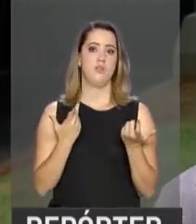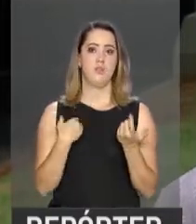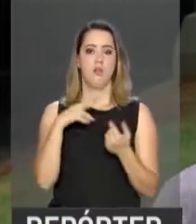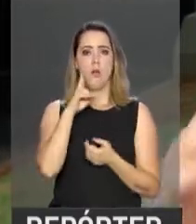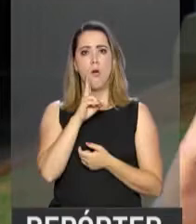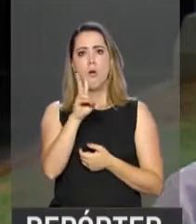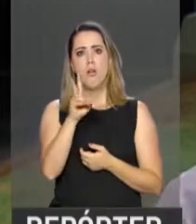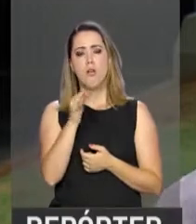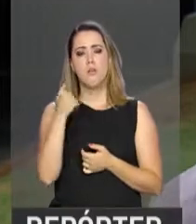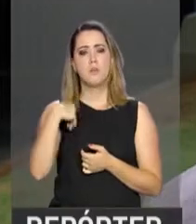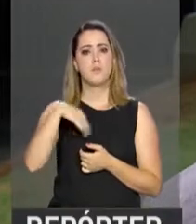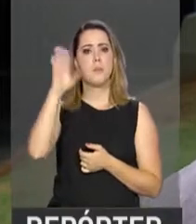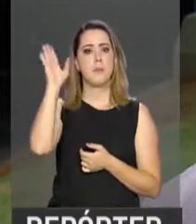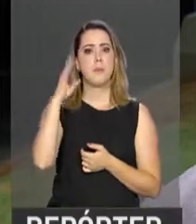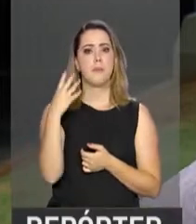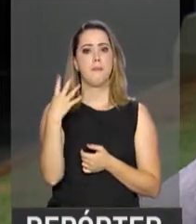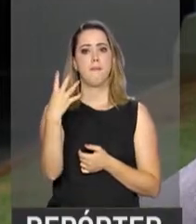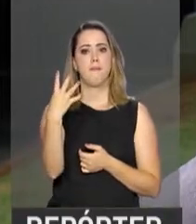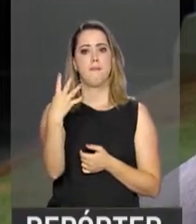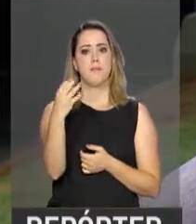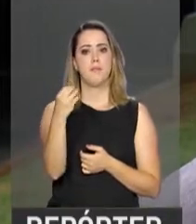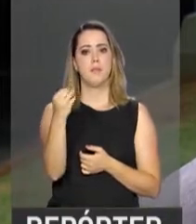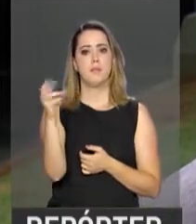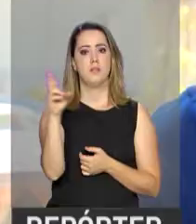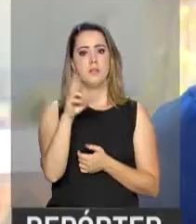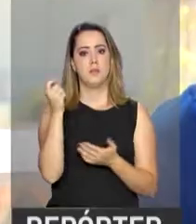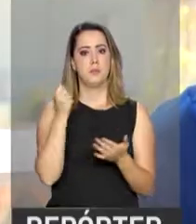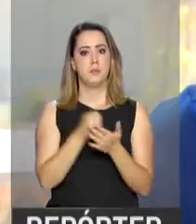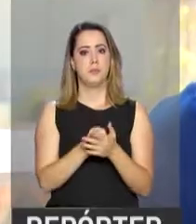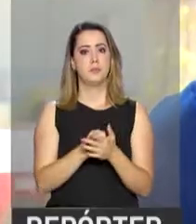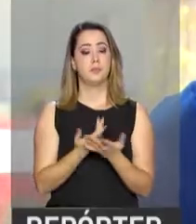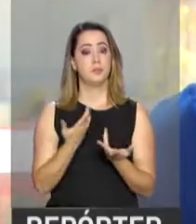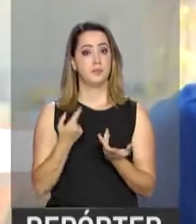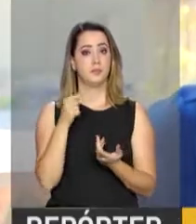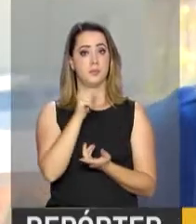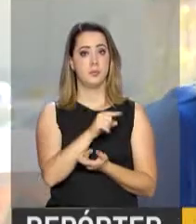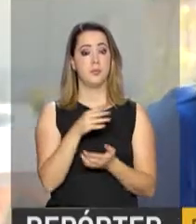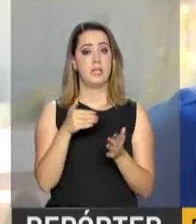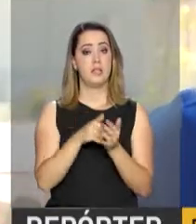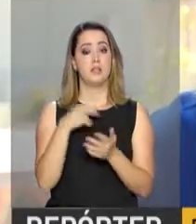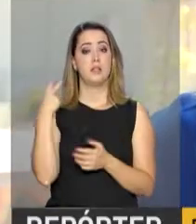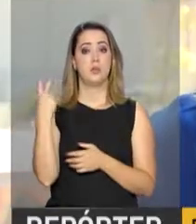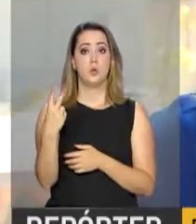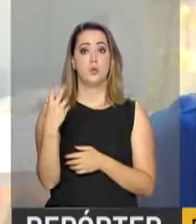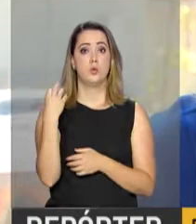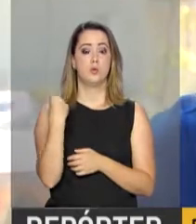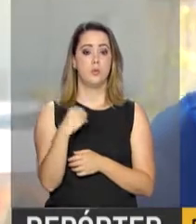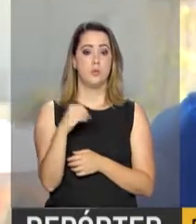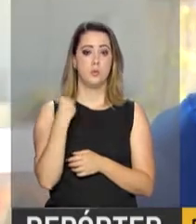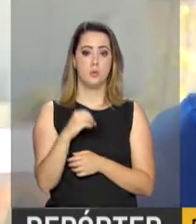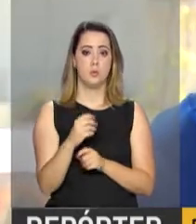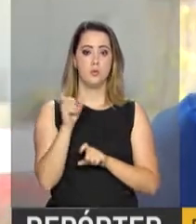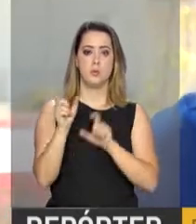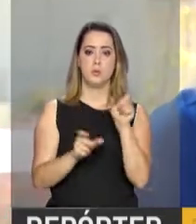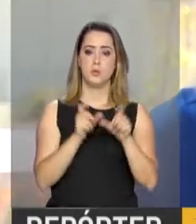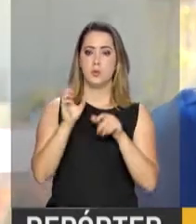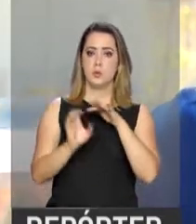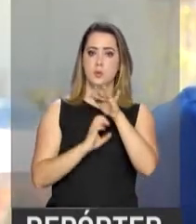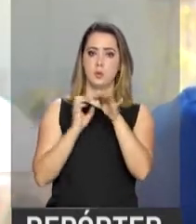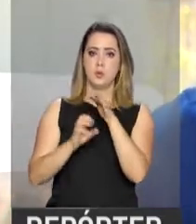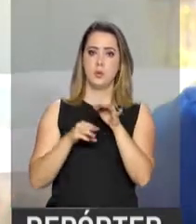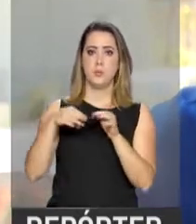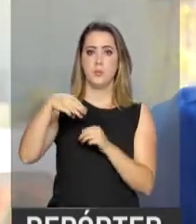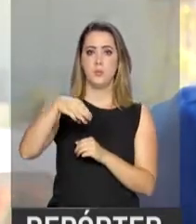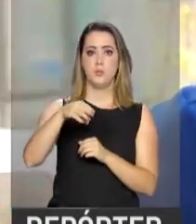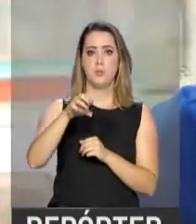quando eu fui lá já tinha em mais de 400 reais para poder pagar até o dia 2 de outubro microempreendedores individuais que